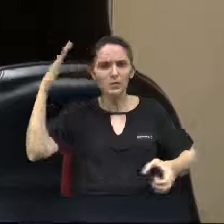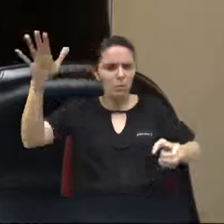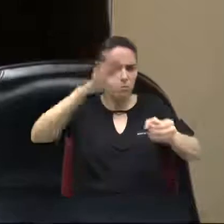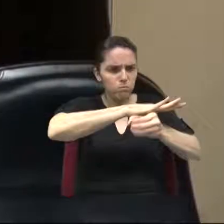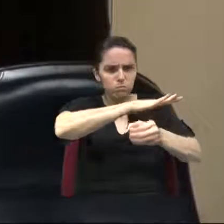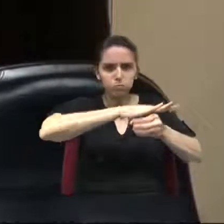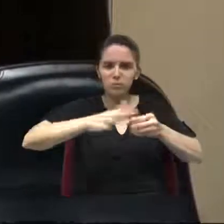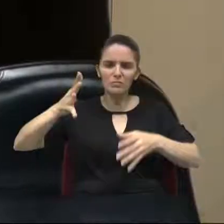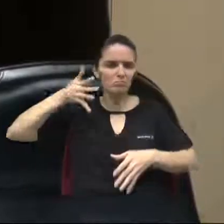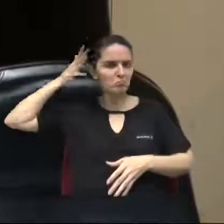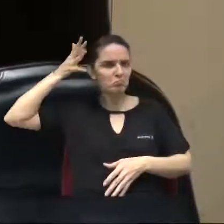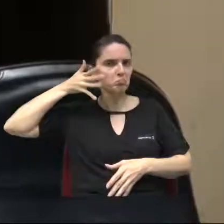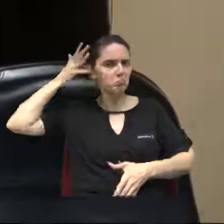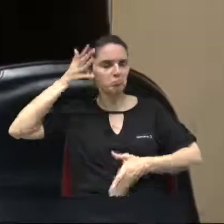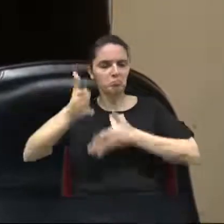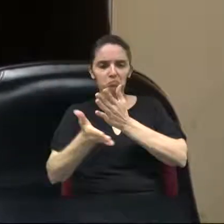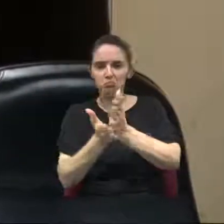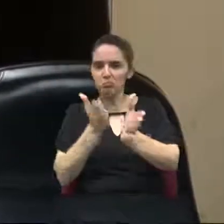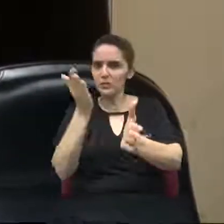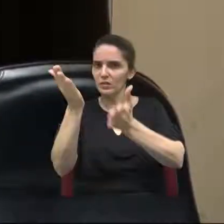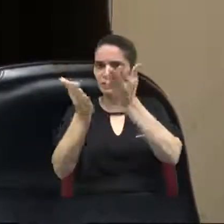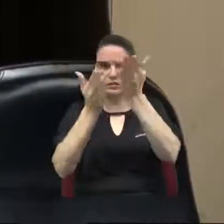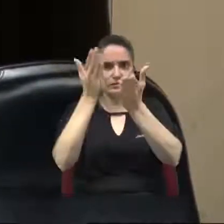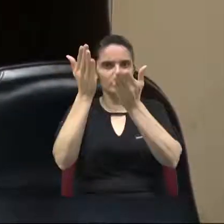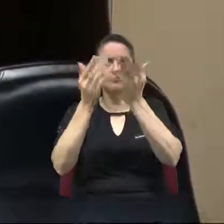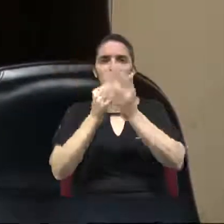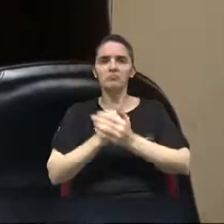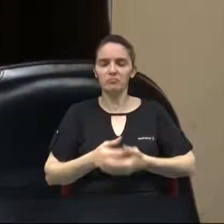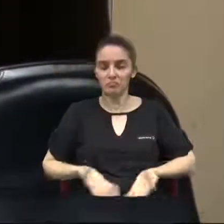palestra maravilhosa, que